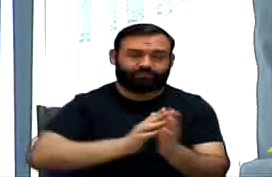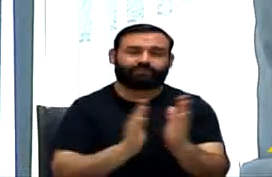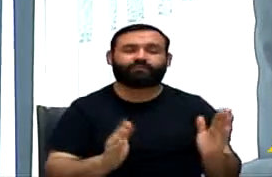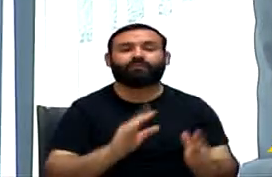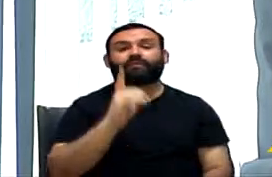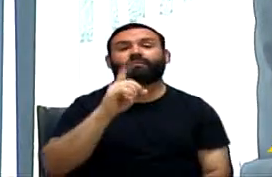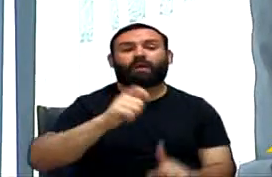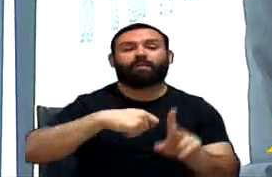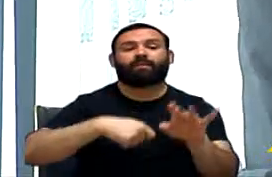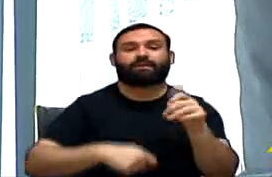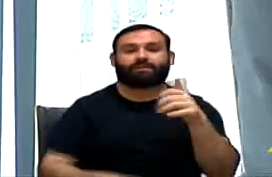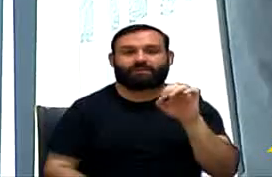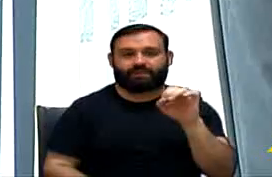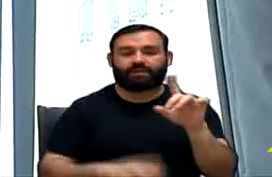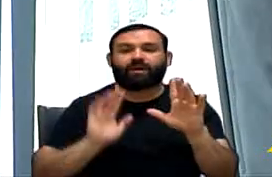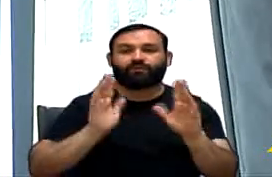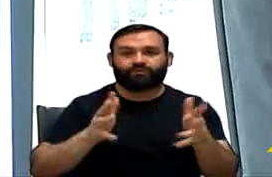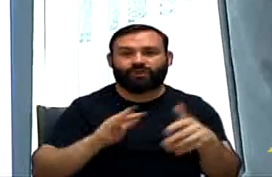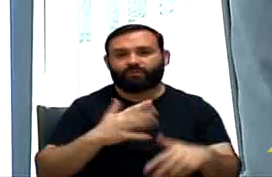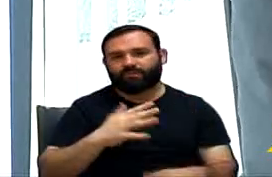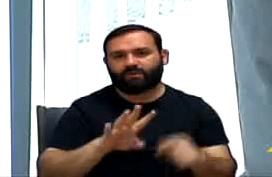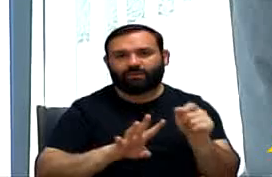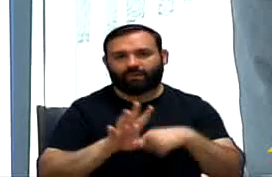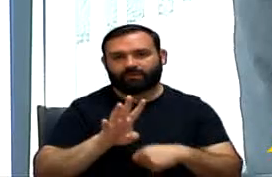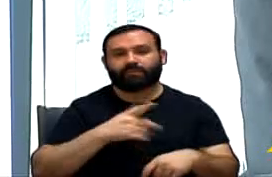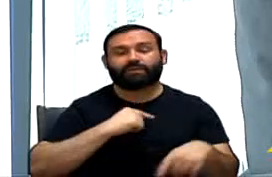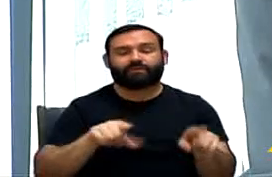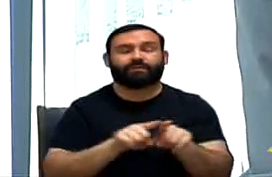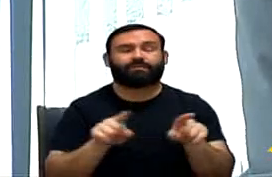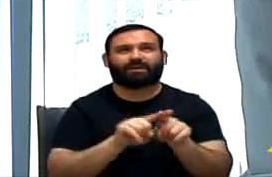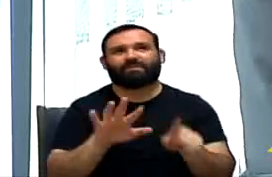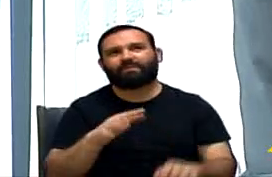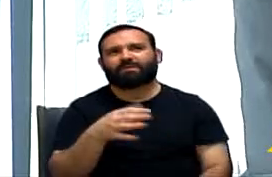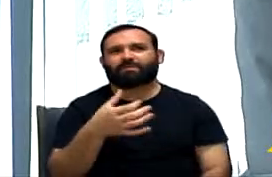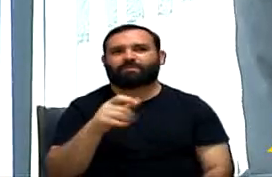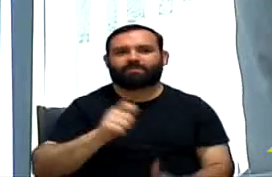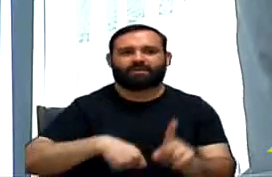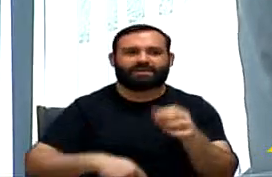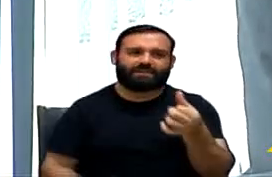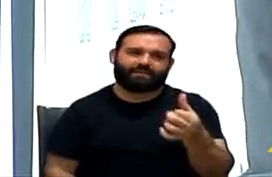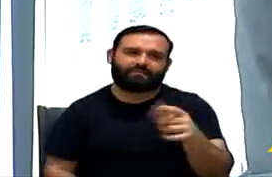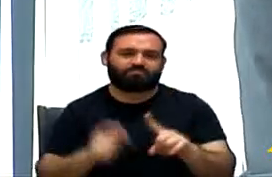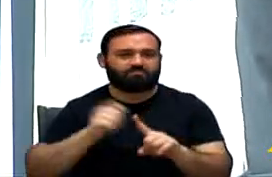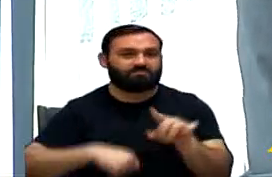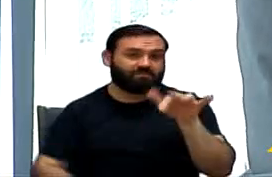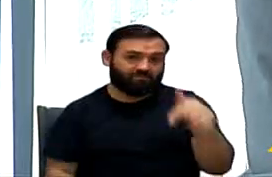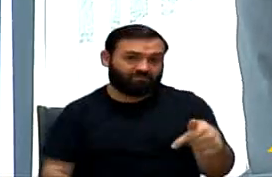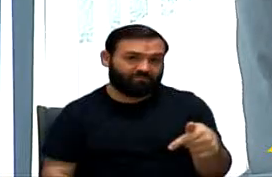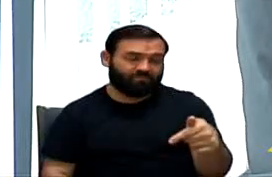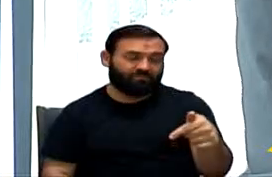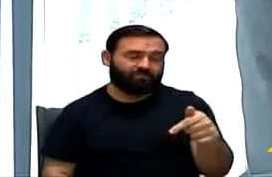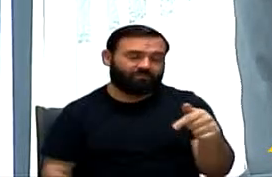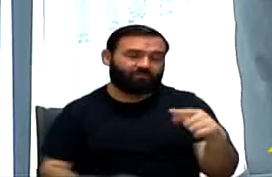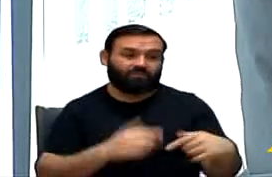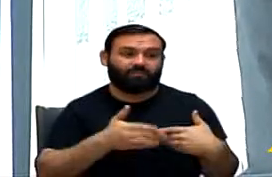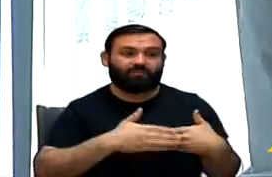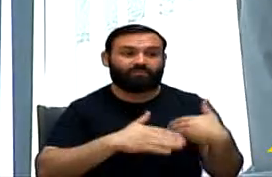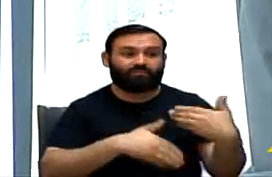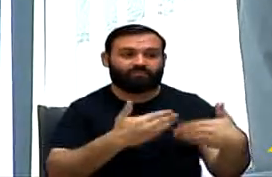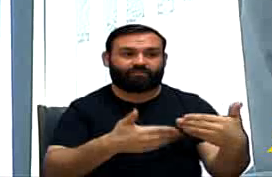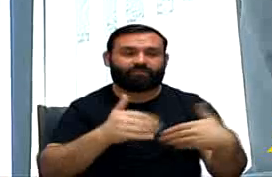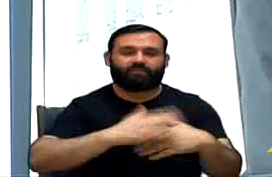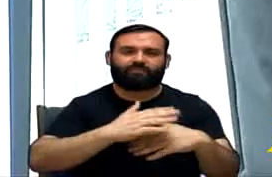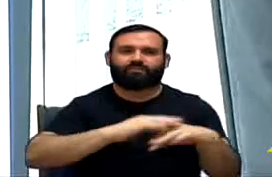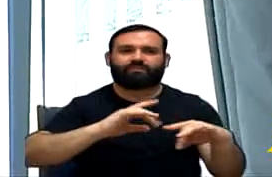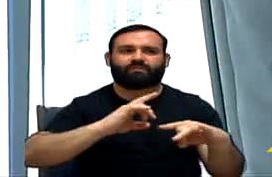10 meses já foi aproximadamente 4 meses eles têm em torno de 6 7 meses para para terminar para poder